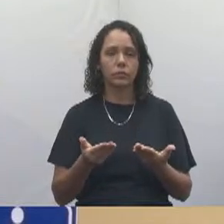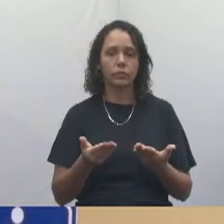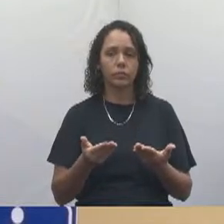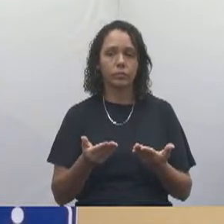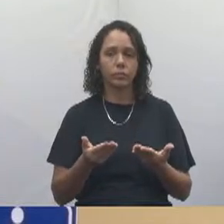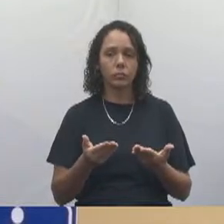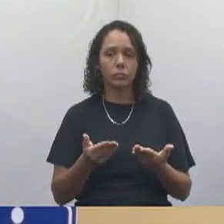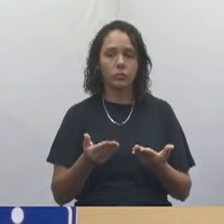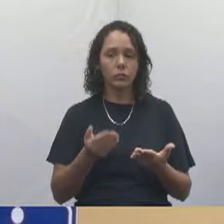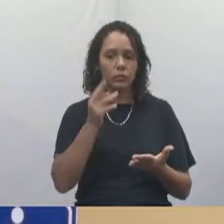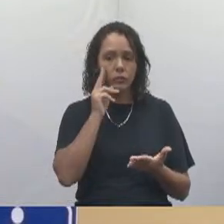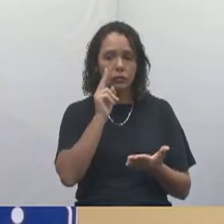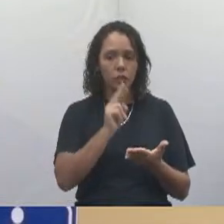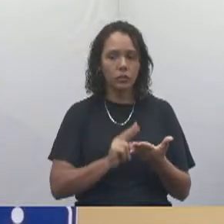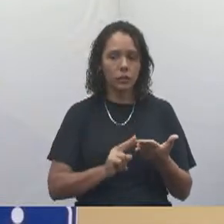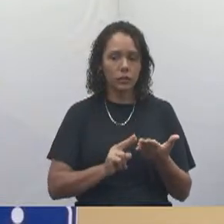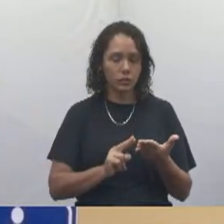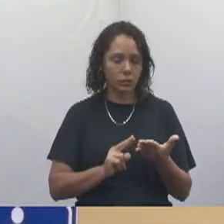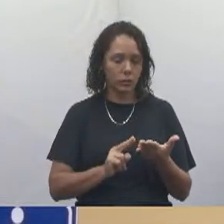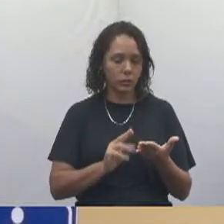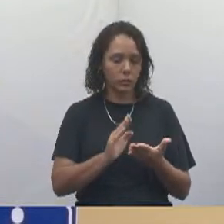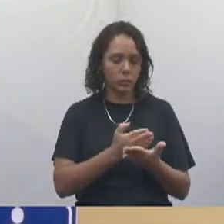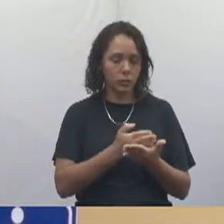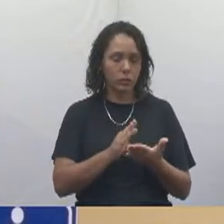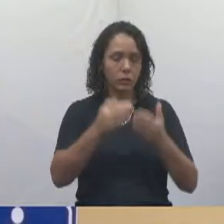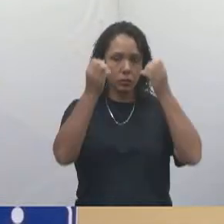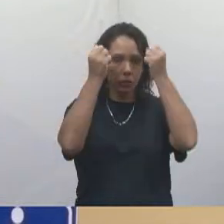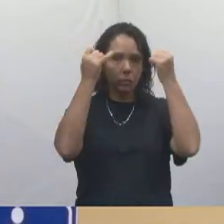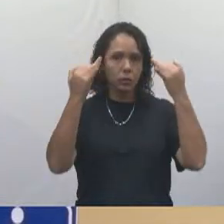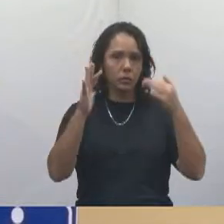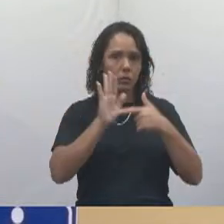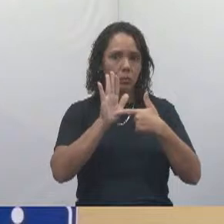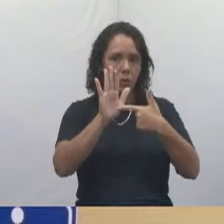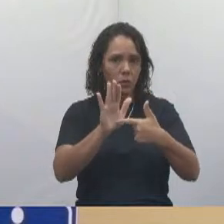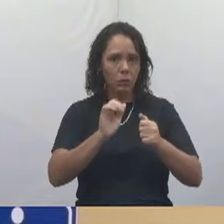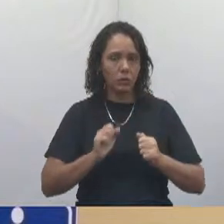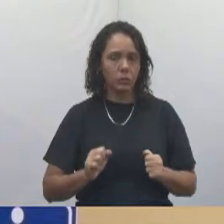alguns apontamentos do Tribunal de Contas.